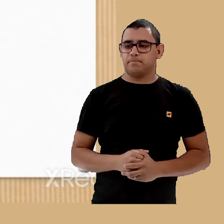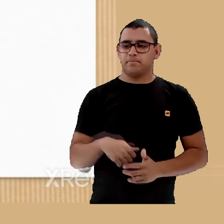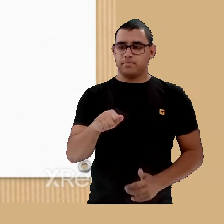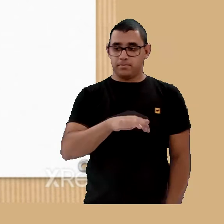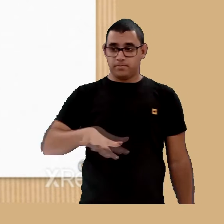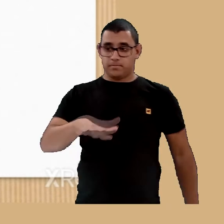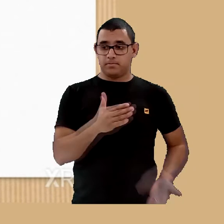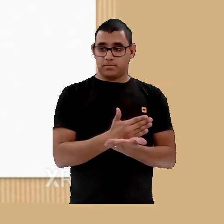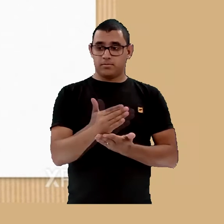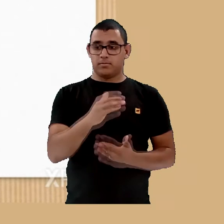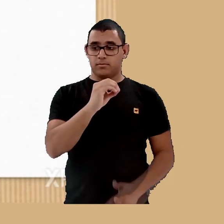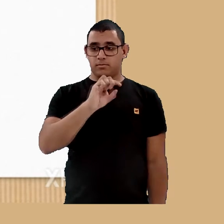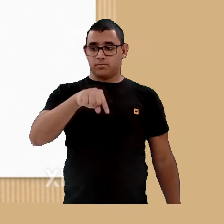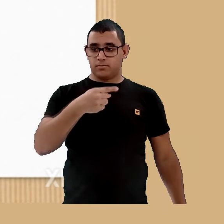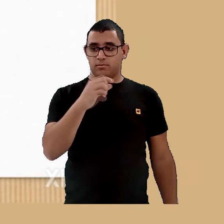Área inicial,